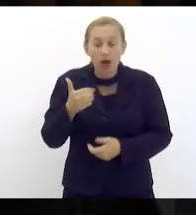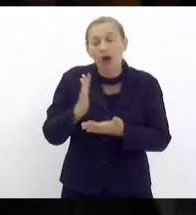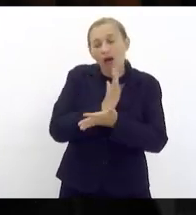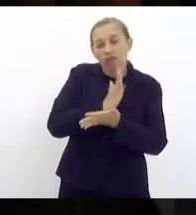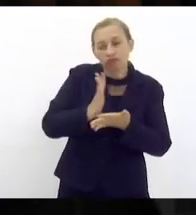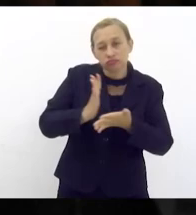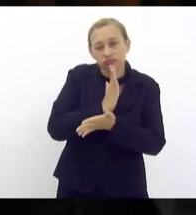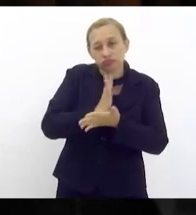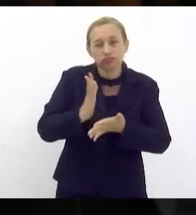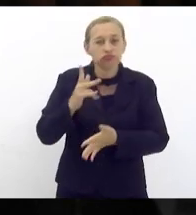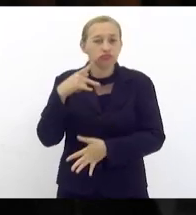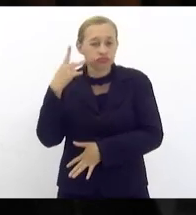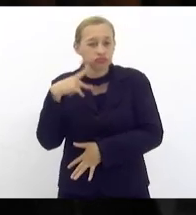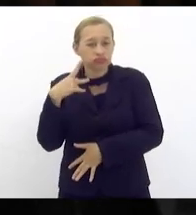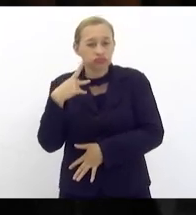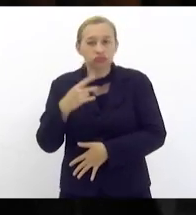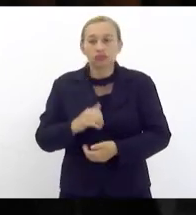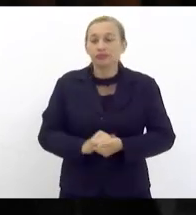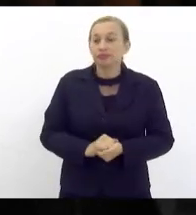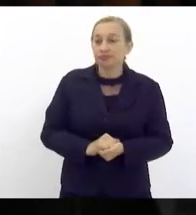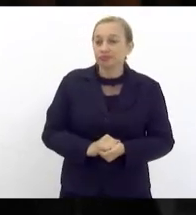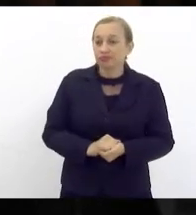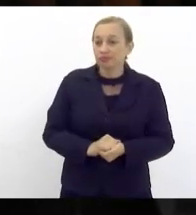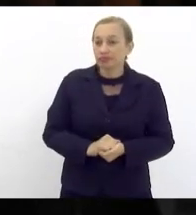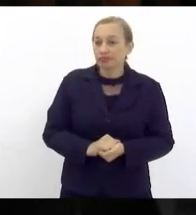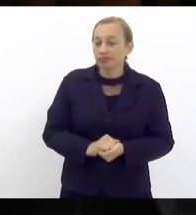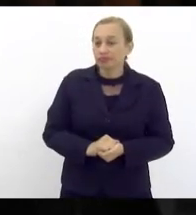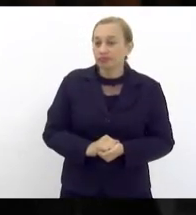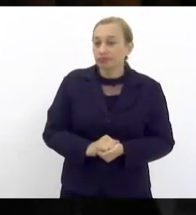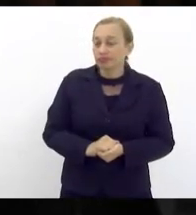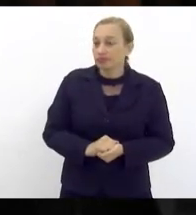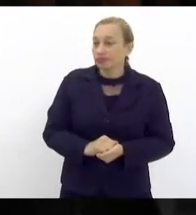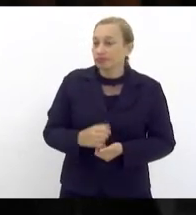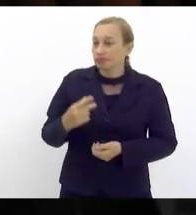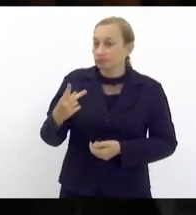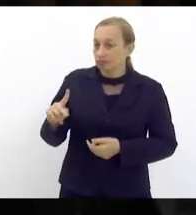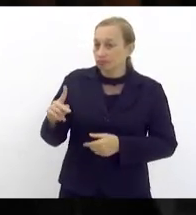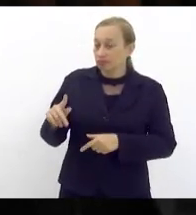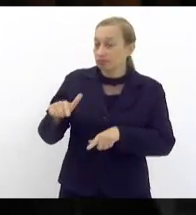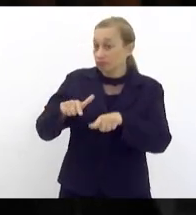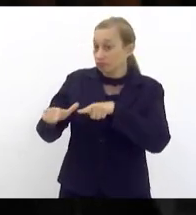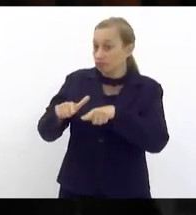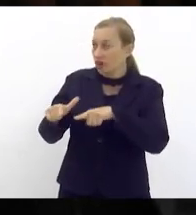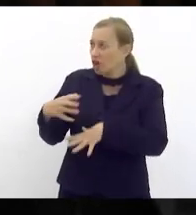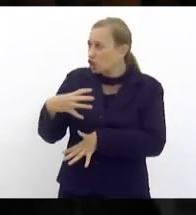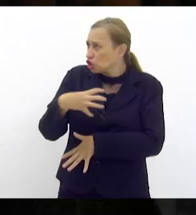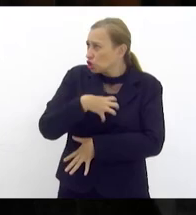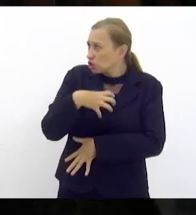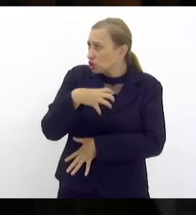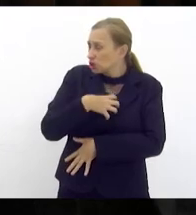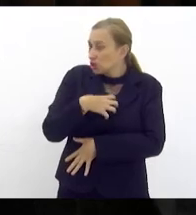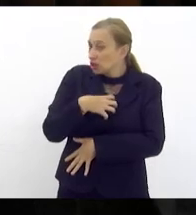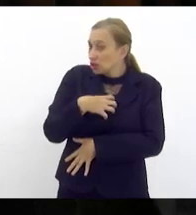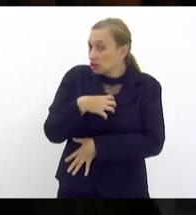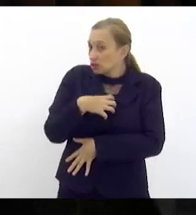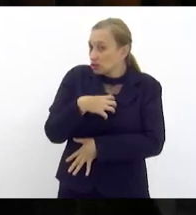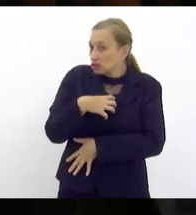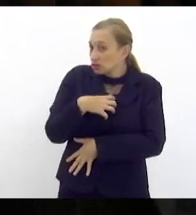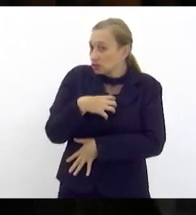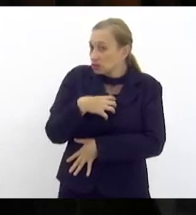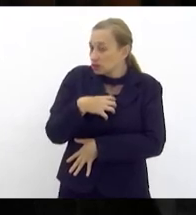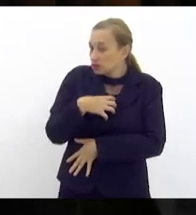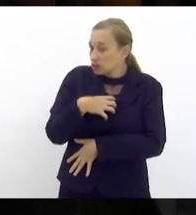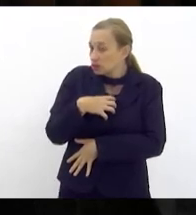parlamentares função do seu Locus se sentem ameaçado por outras